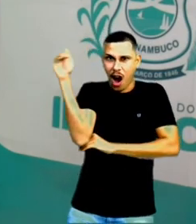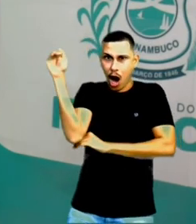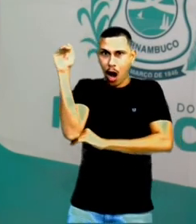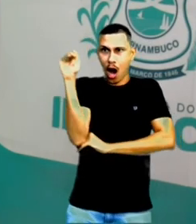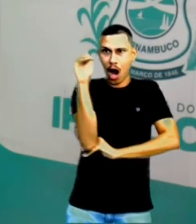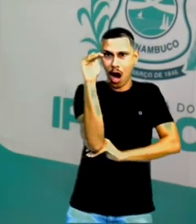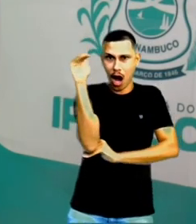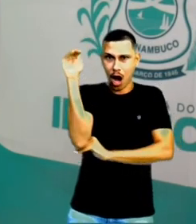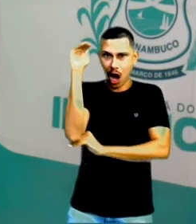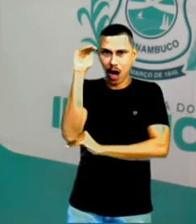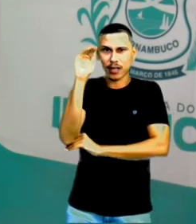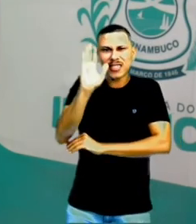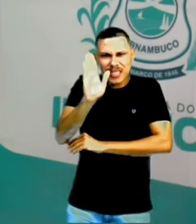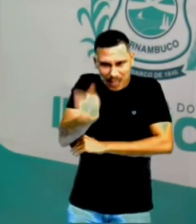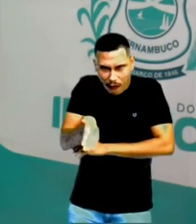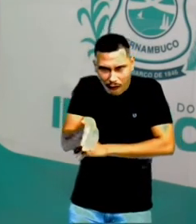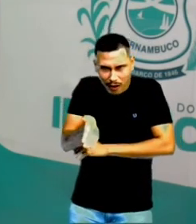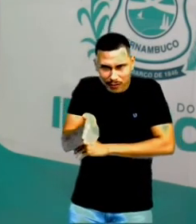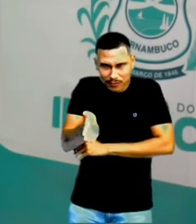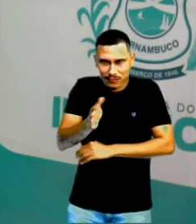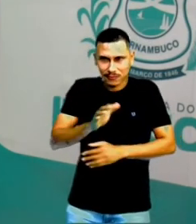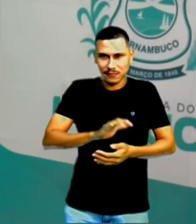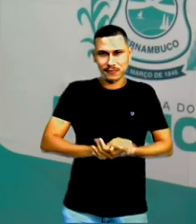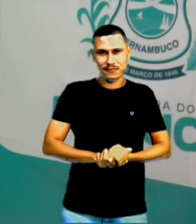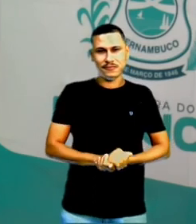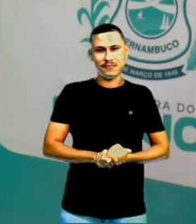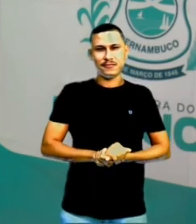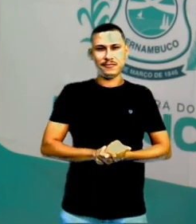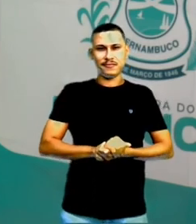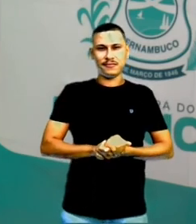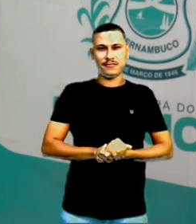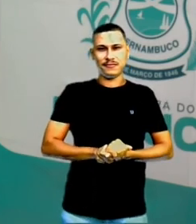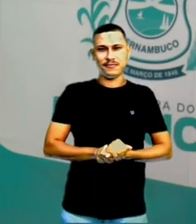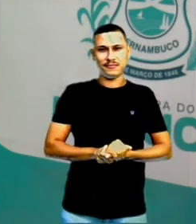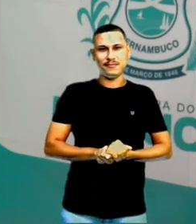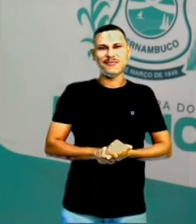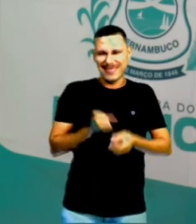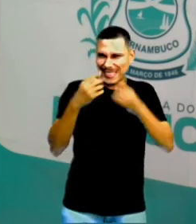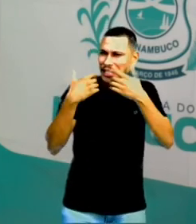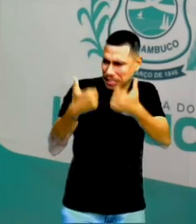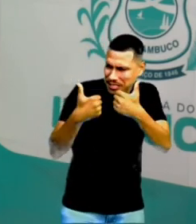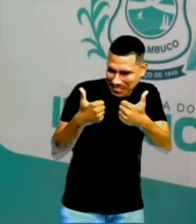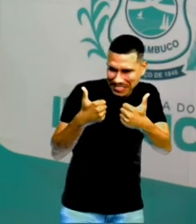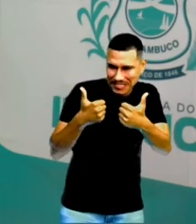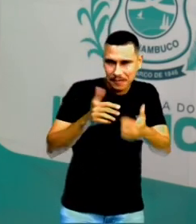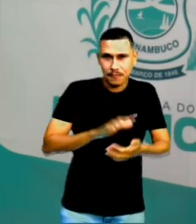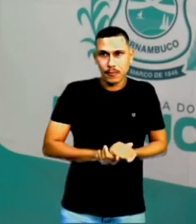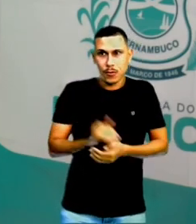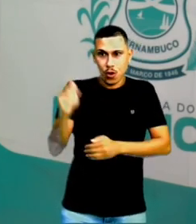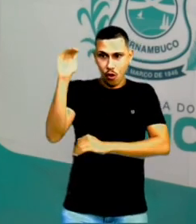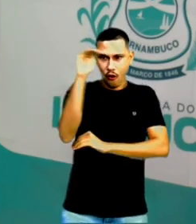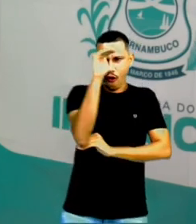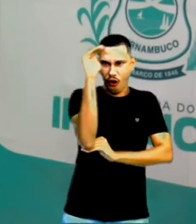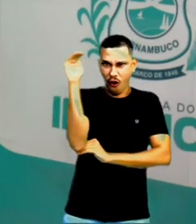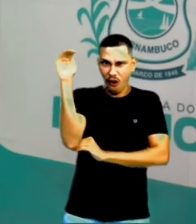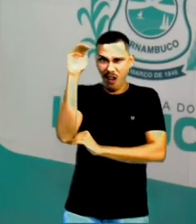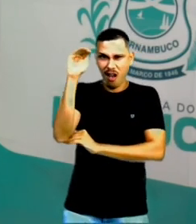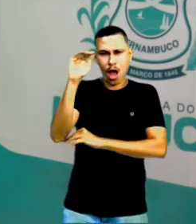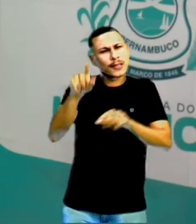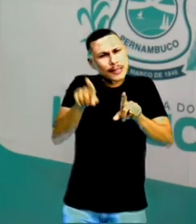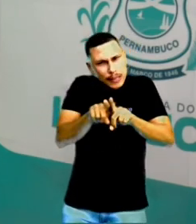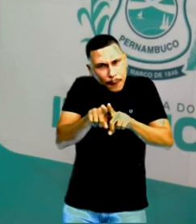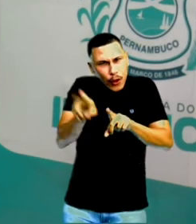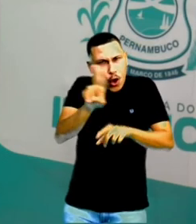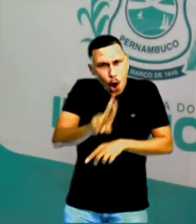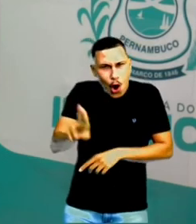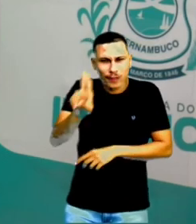Sobre a passagem dos dinossauros aqui na Terra? Muito bem! Eles também servem